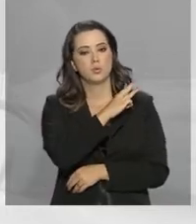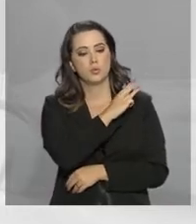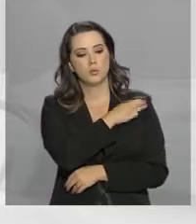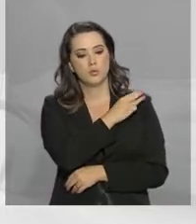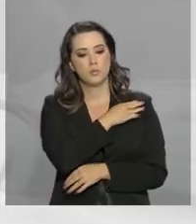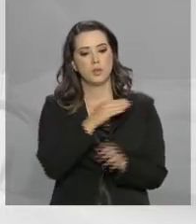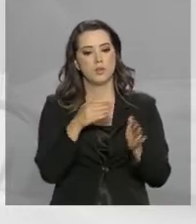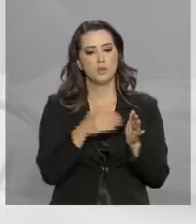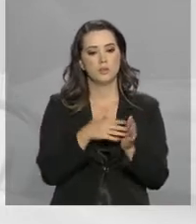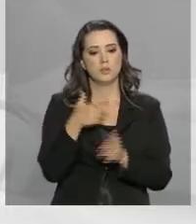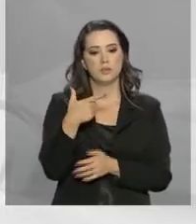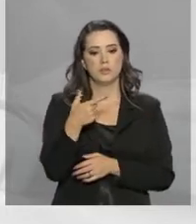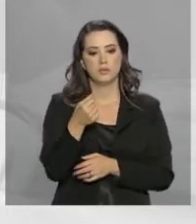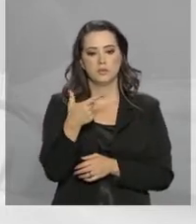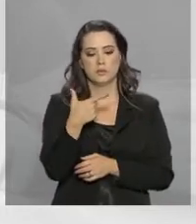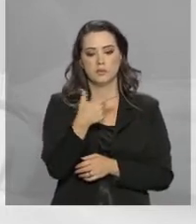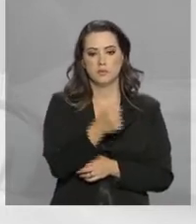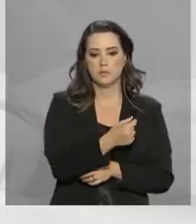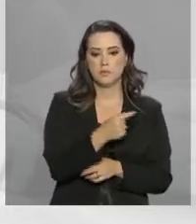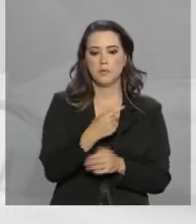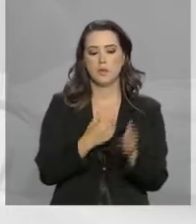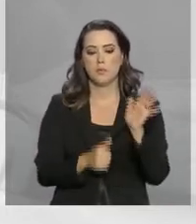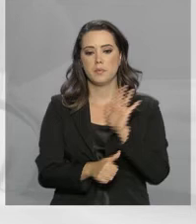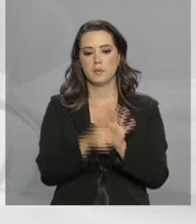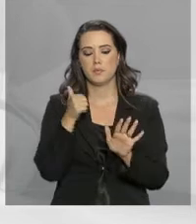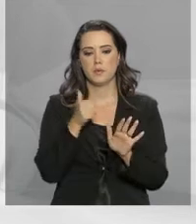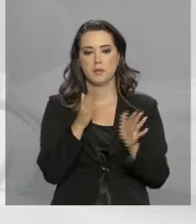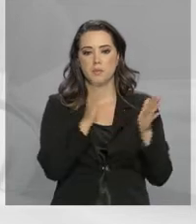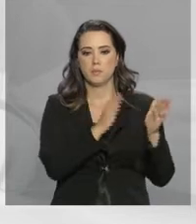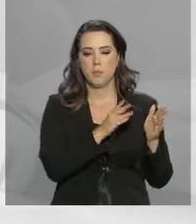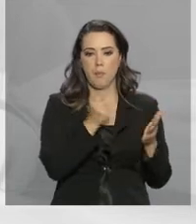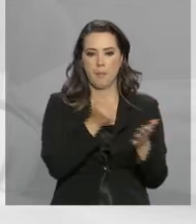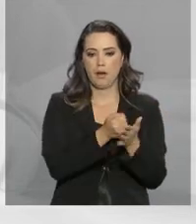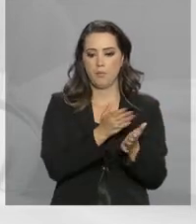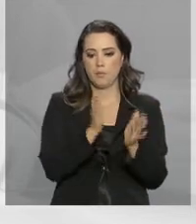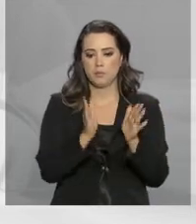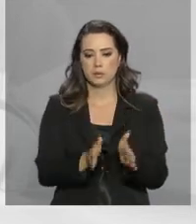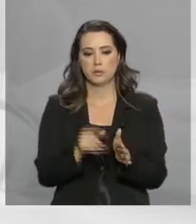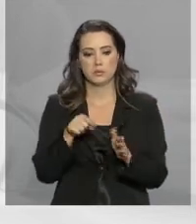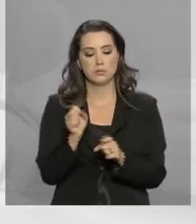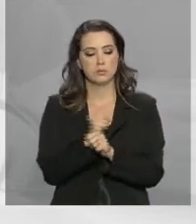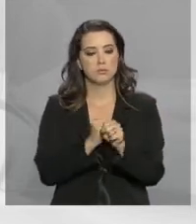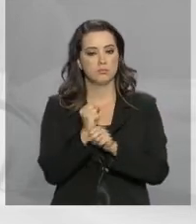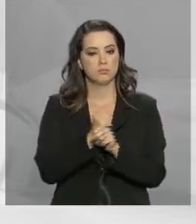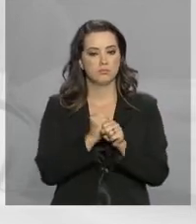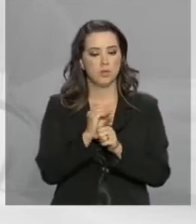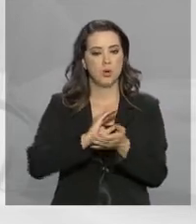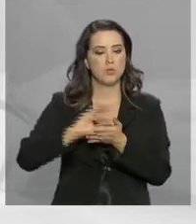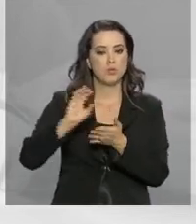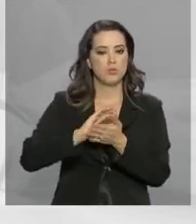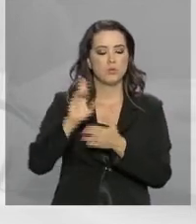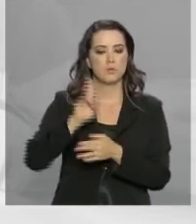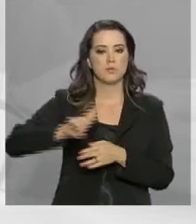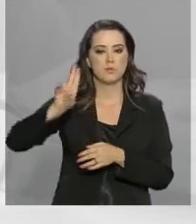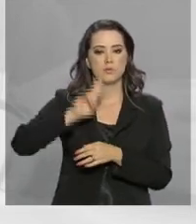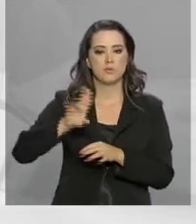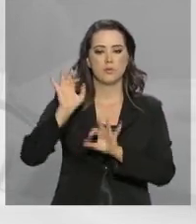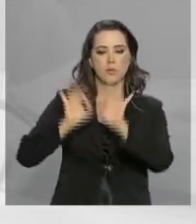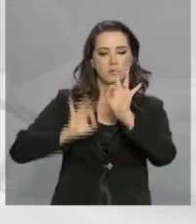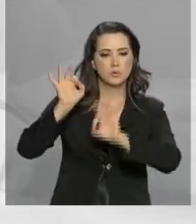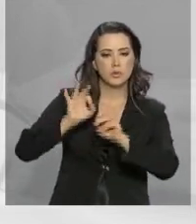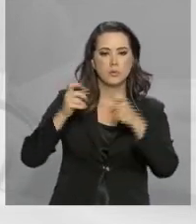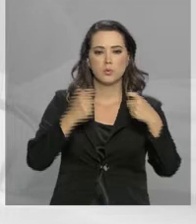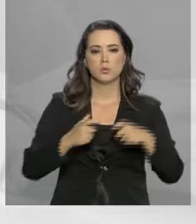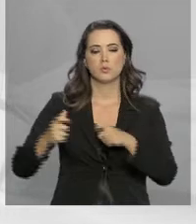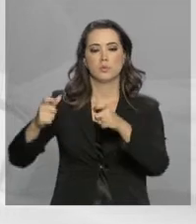2020 a primeira parcela desse montante será paga ainda este ano o dinheiro deve ser usado para adequar a infraestrutura